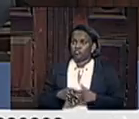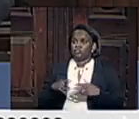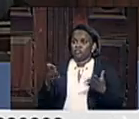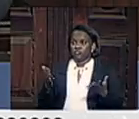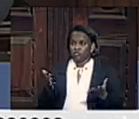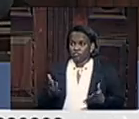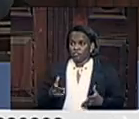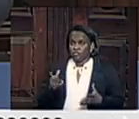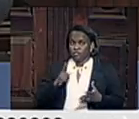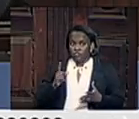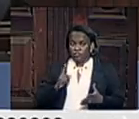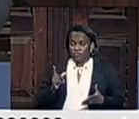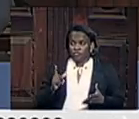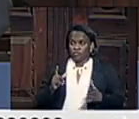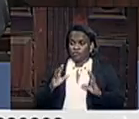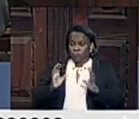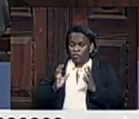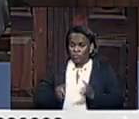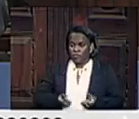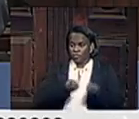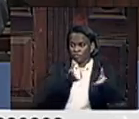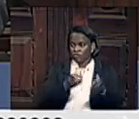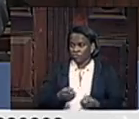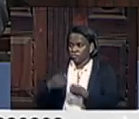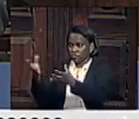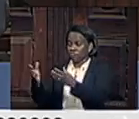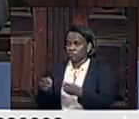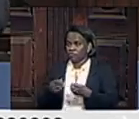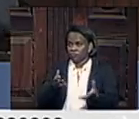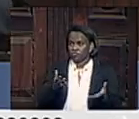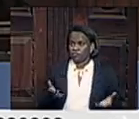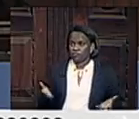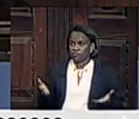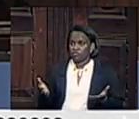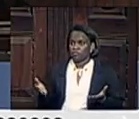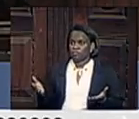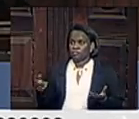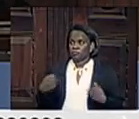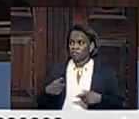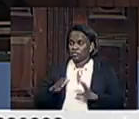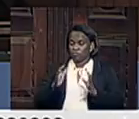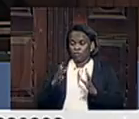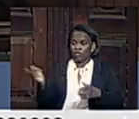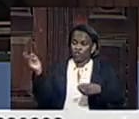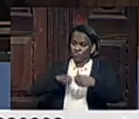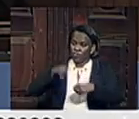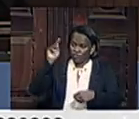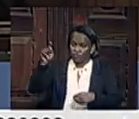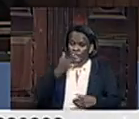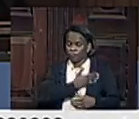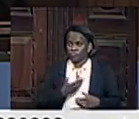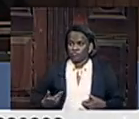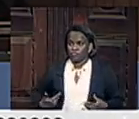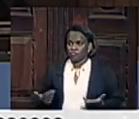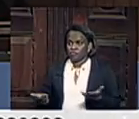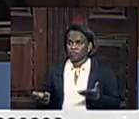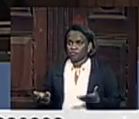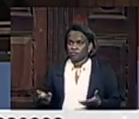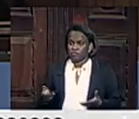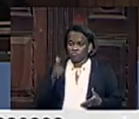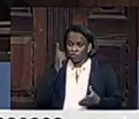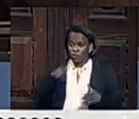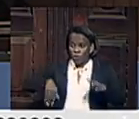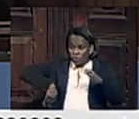está quicando. Agora, eu acho que nós temos que quicar essa bola de volta. Não tem que jogar para o gol,